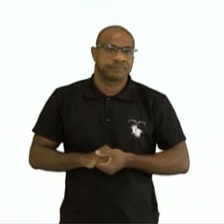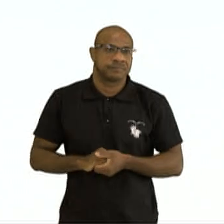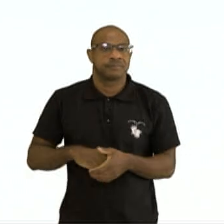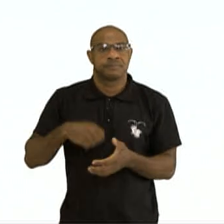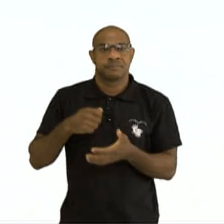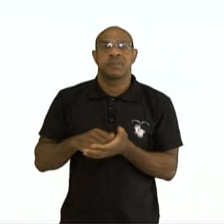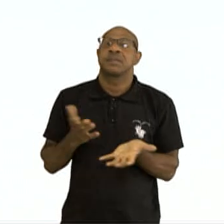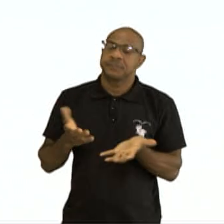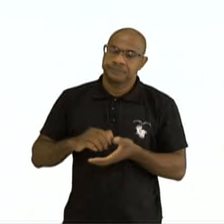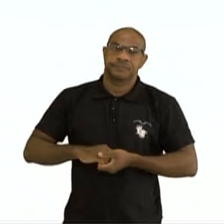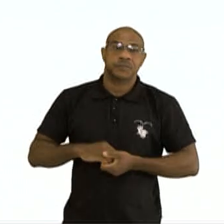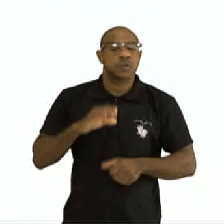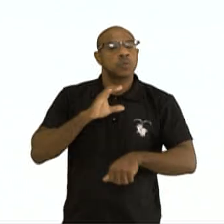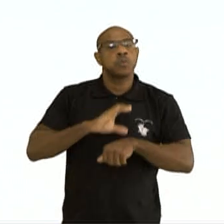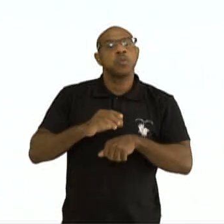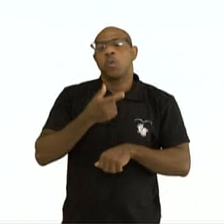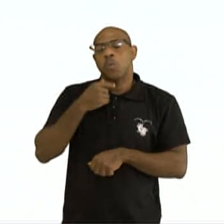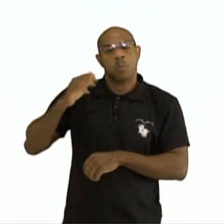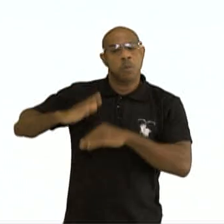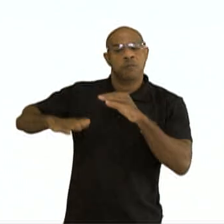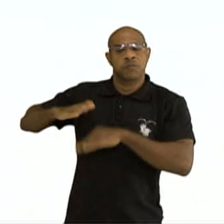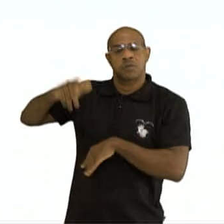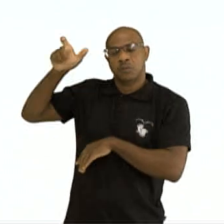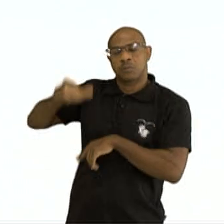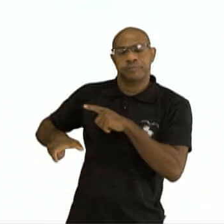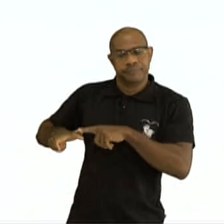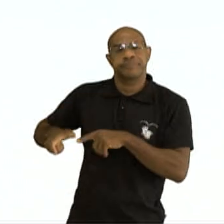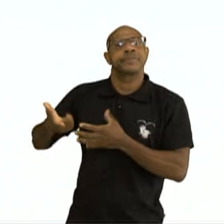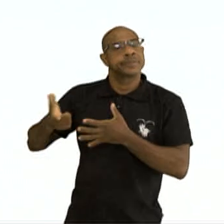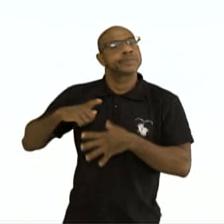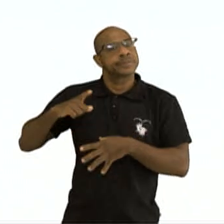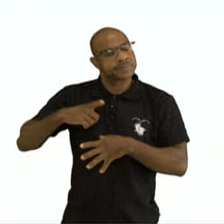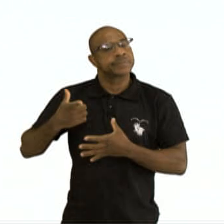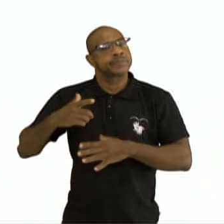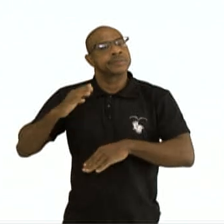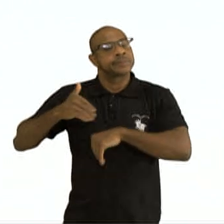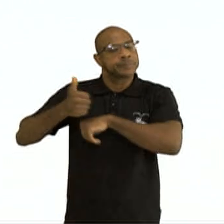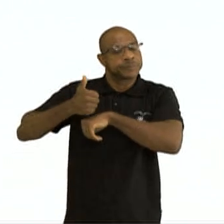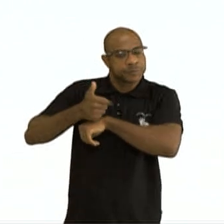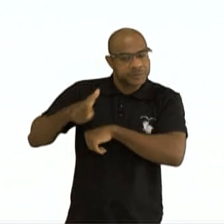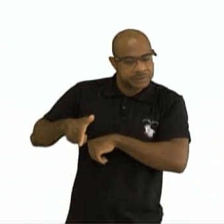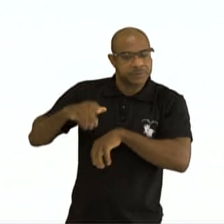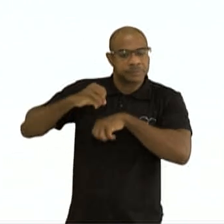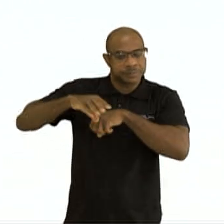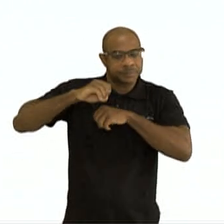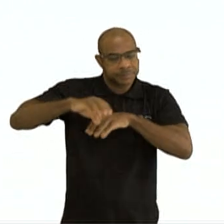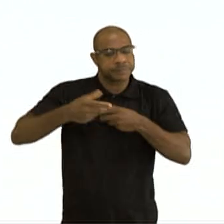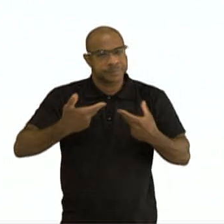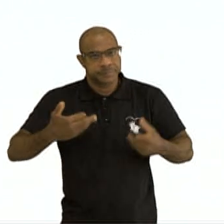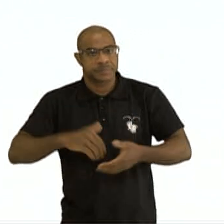altamente profissionais, experts no assunto. E se você quiser mais informações, tem o número aqui, ó,